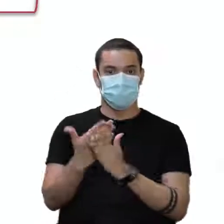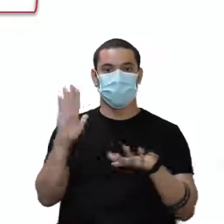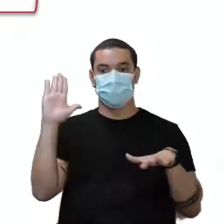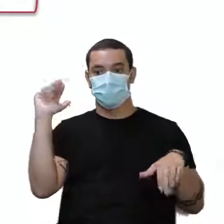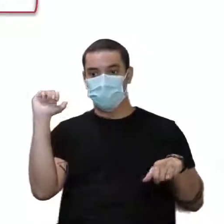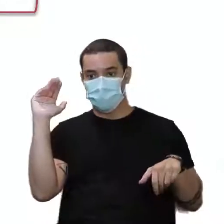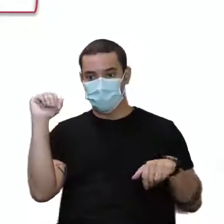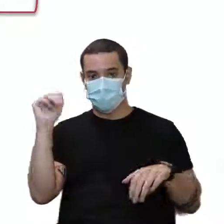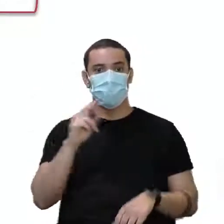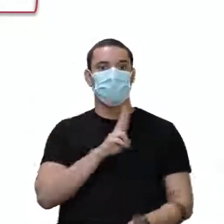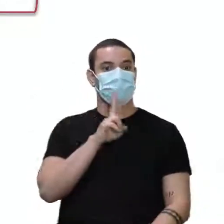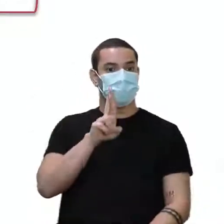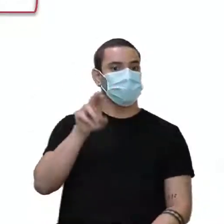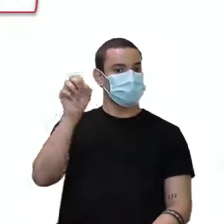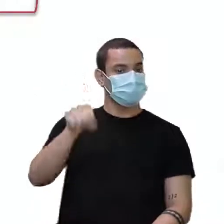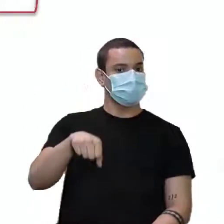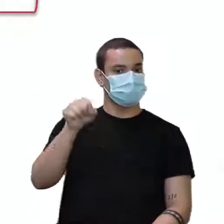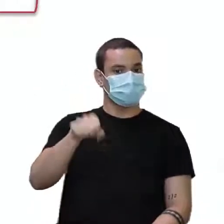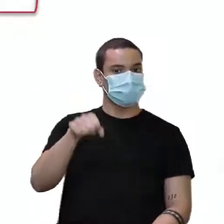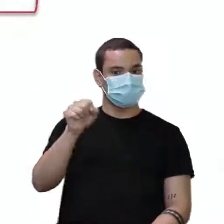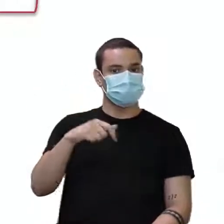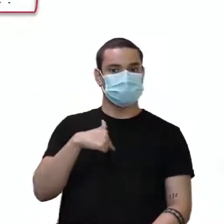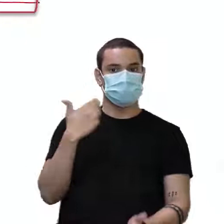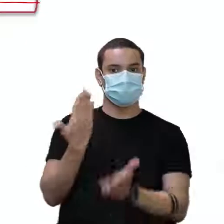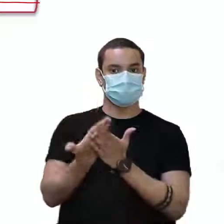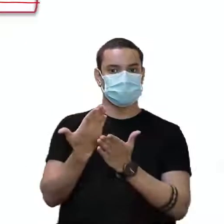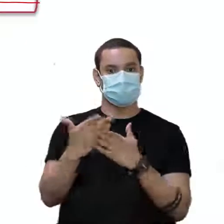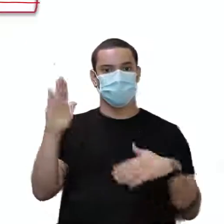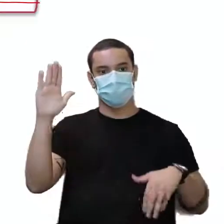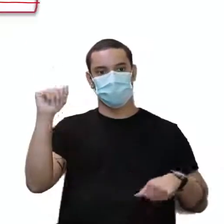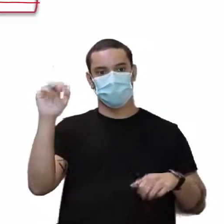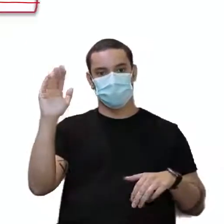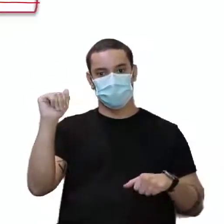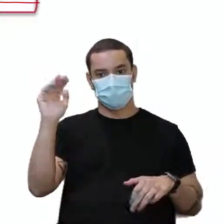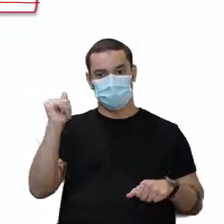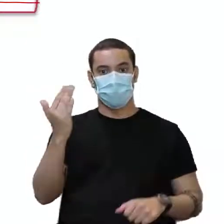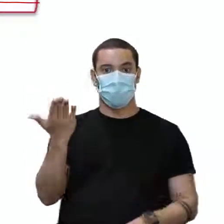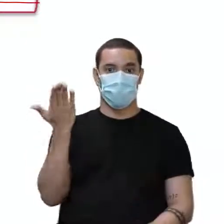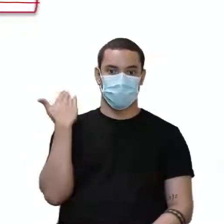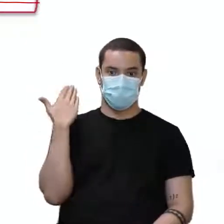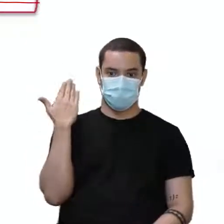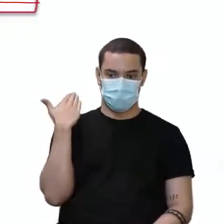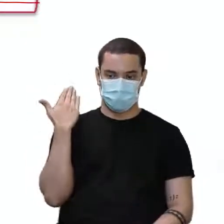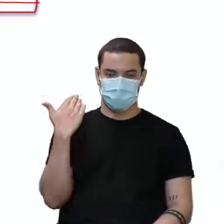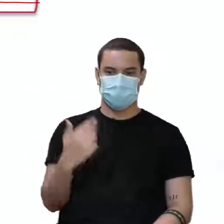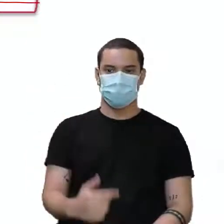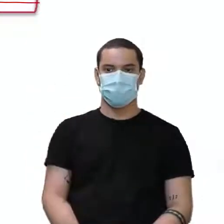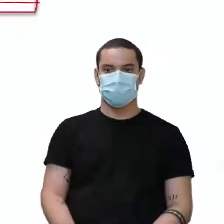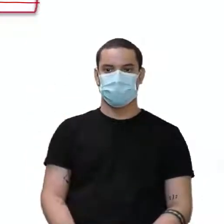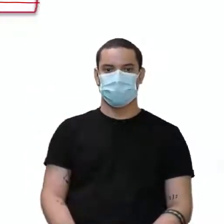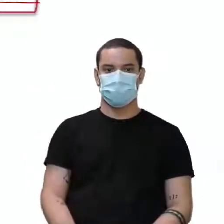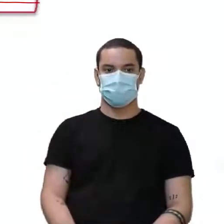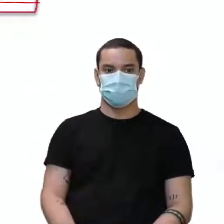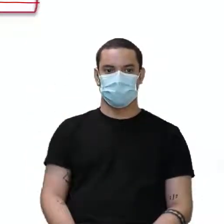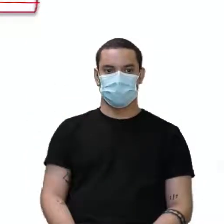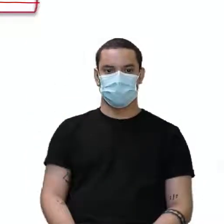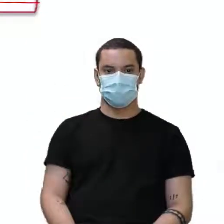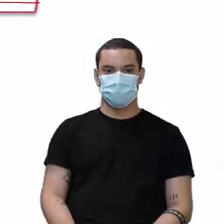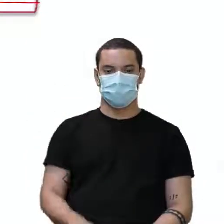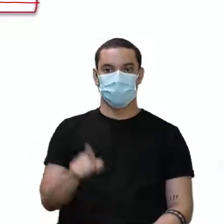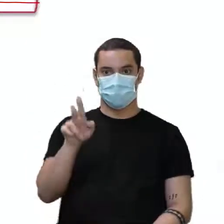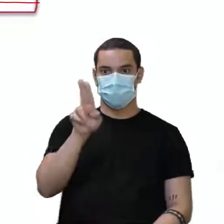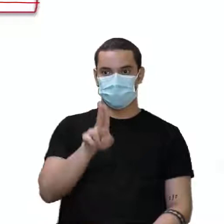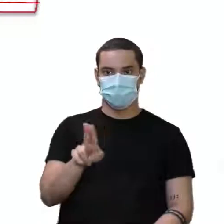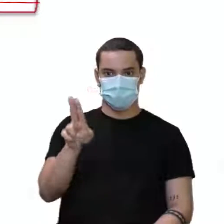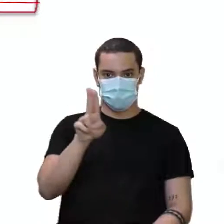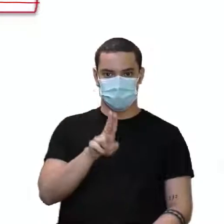fala, yes, Lia. I've studied Spanish in the past. Olha só, aqui ele vai usar o presente